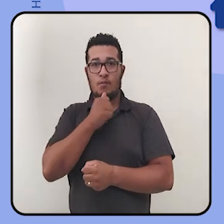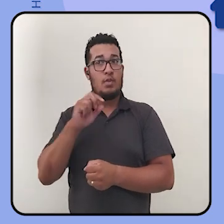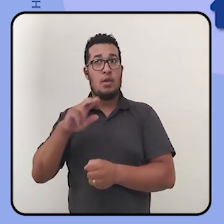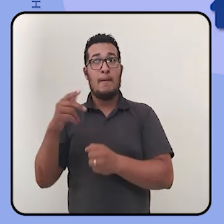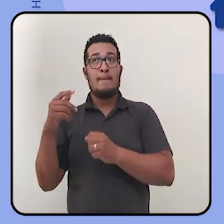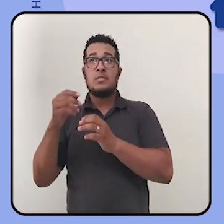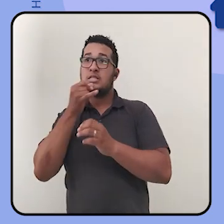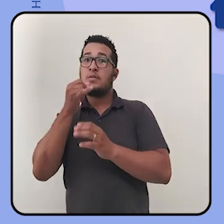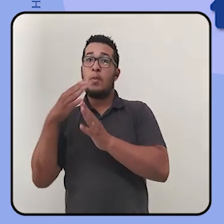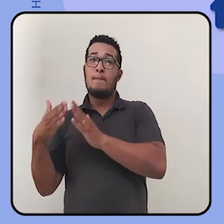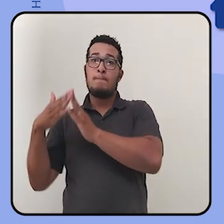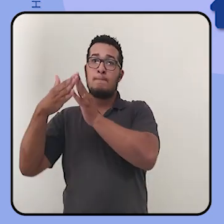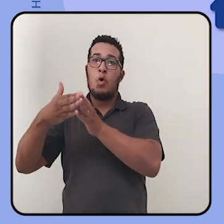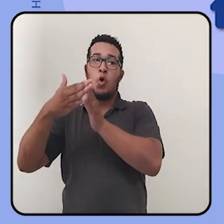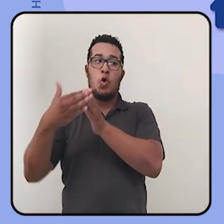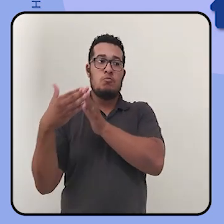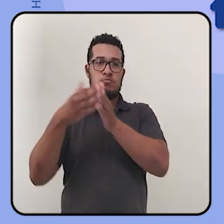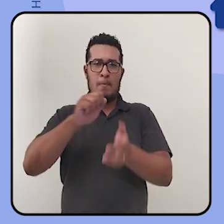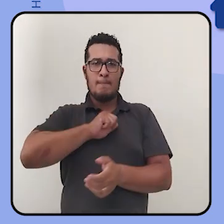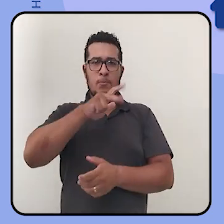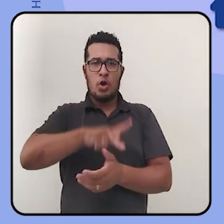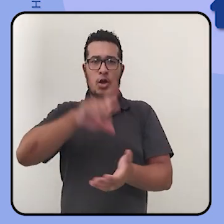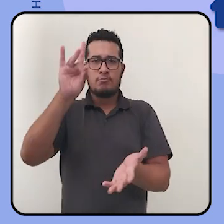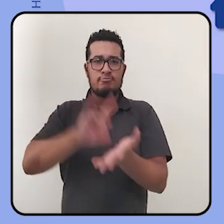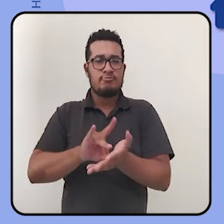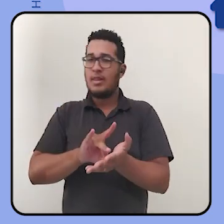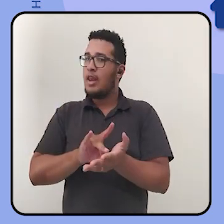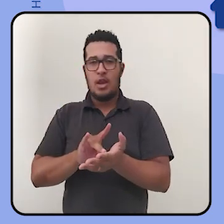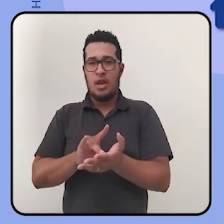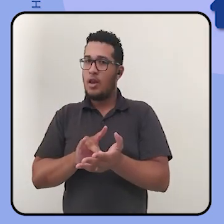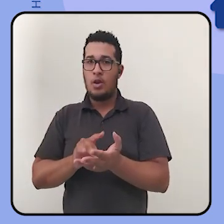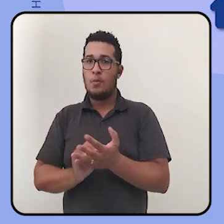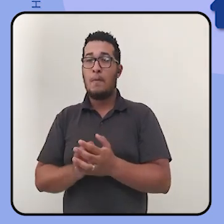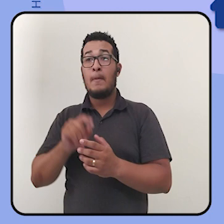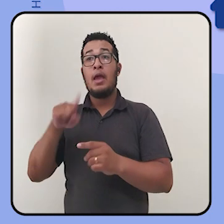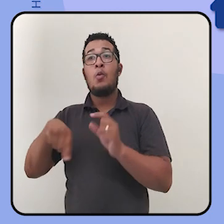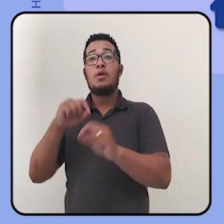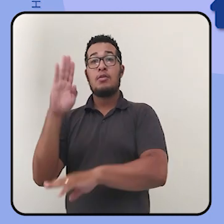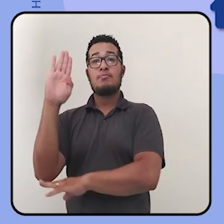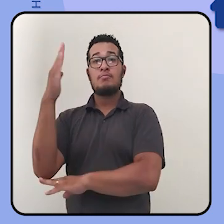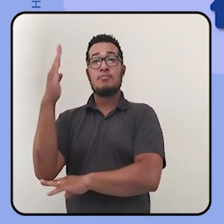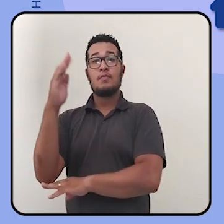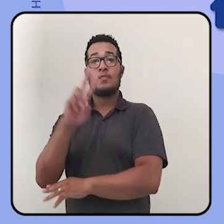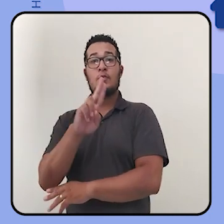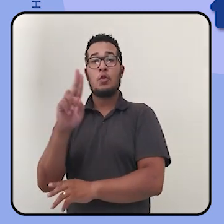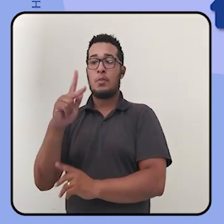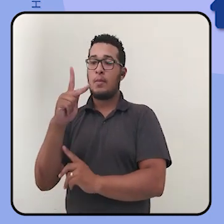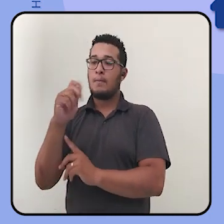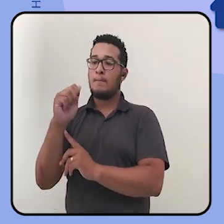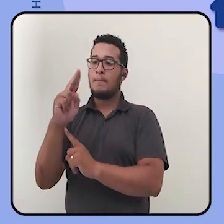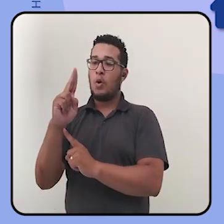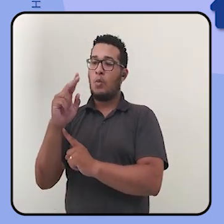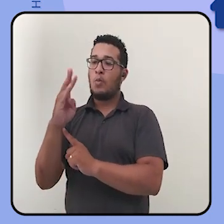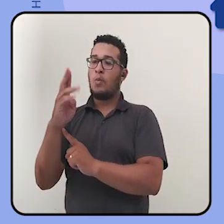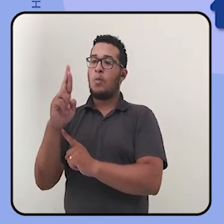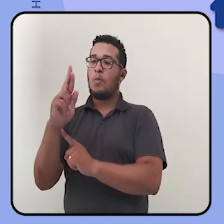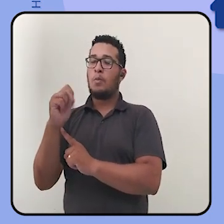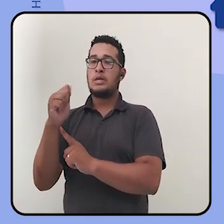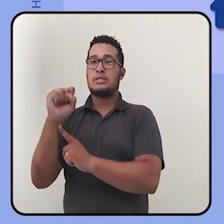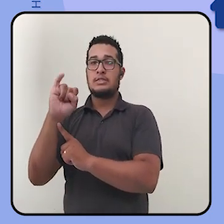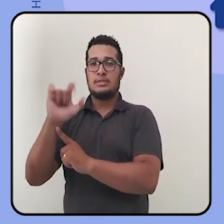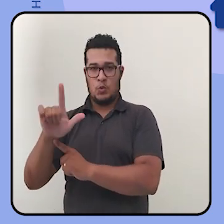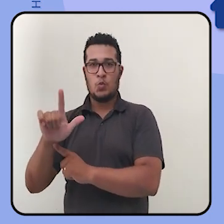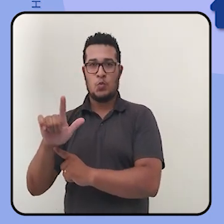onde vestígios de ocupação humana são encontrados, estando preservadas as evidências das atividades do passado